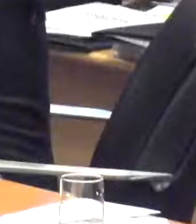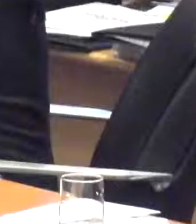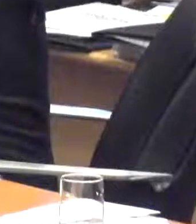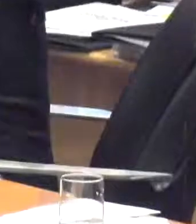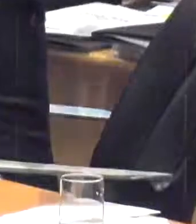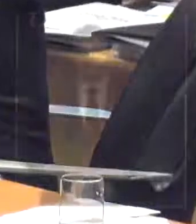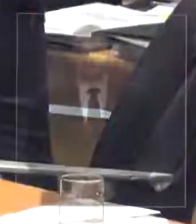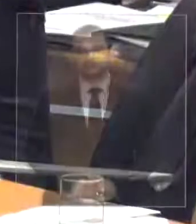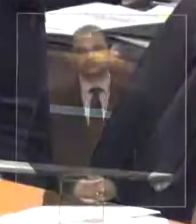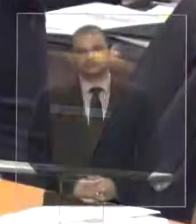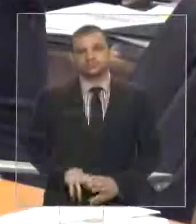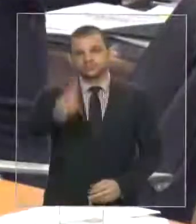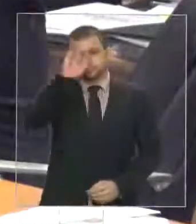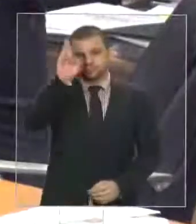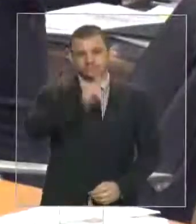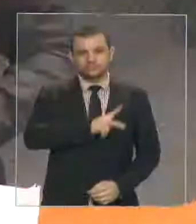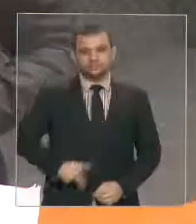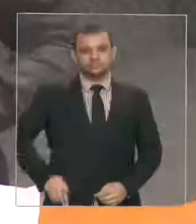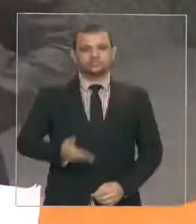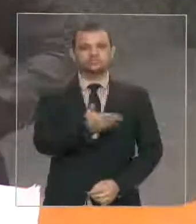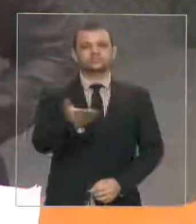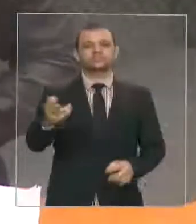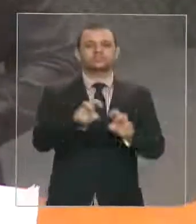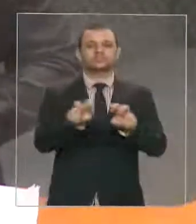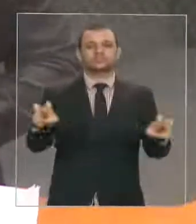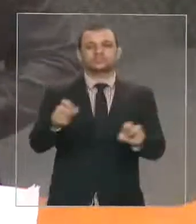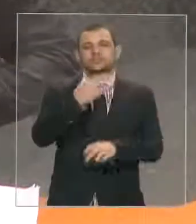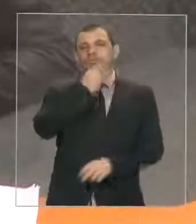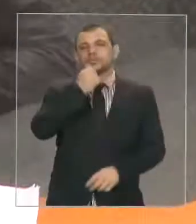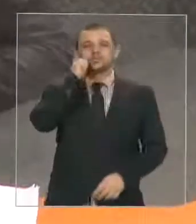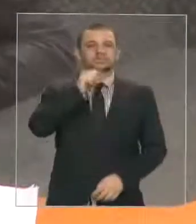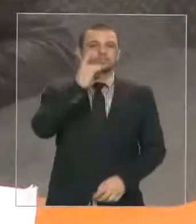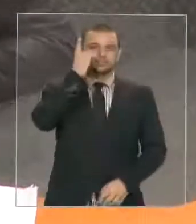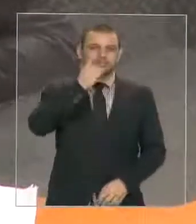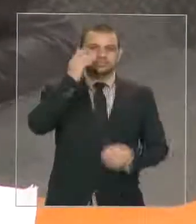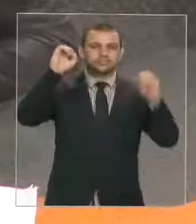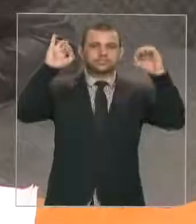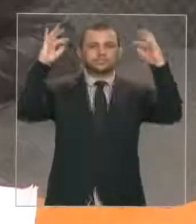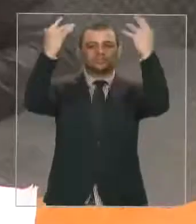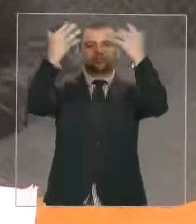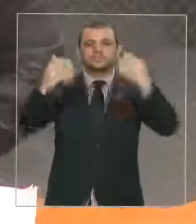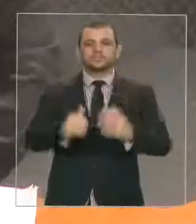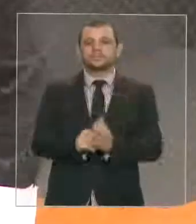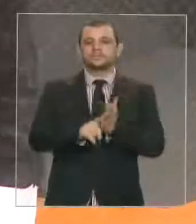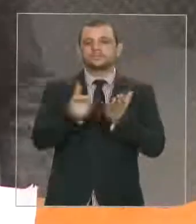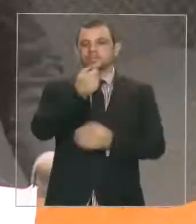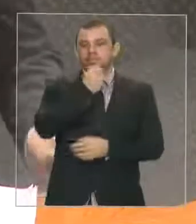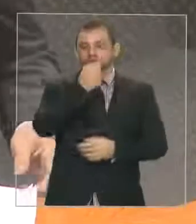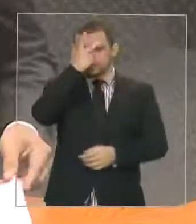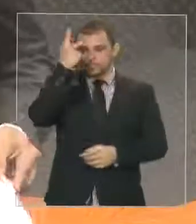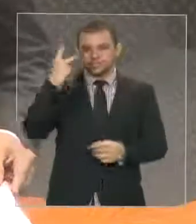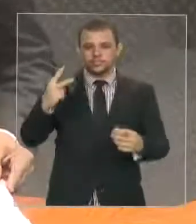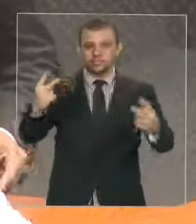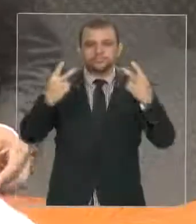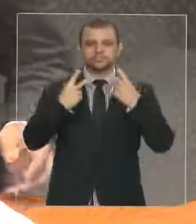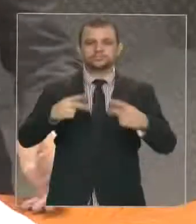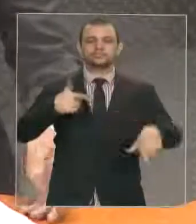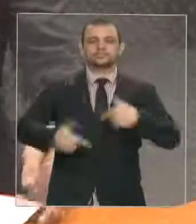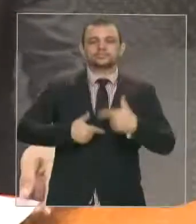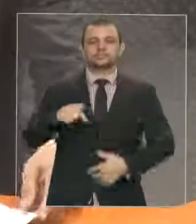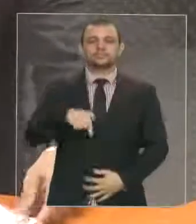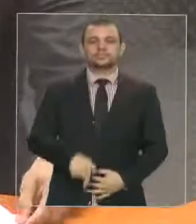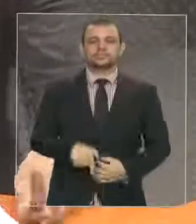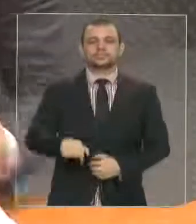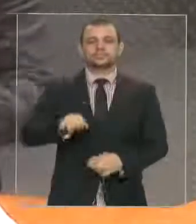Senhor presidente, demais membros da mesa, senhoras e senhores deputados, galeria, imprensa que acompanha de fundo as nossas ações no Parlamento